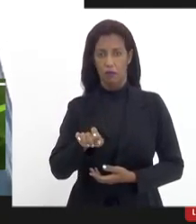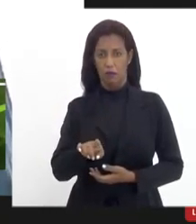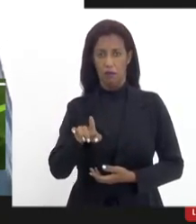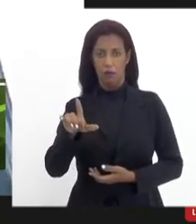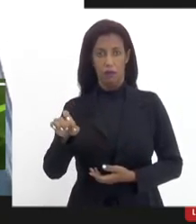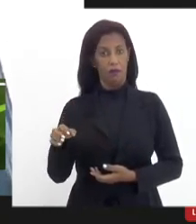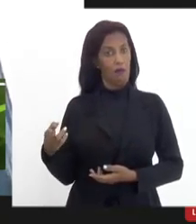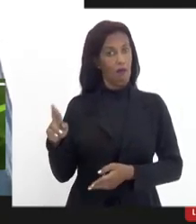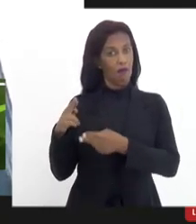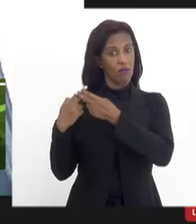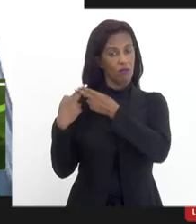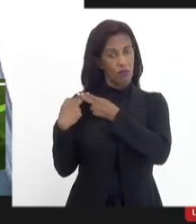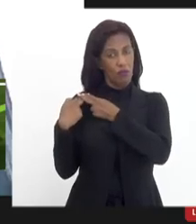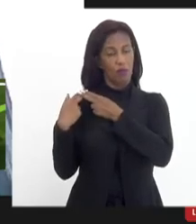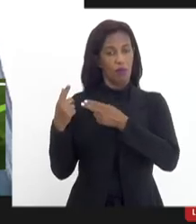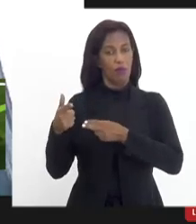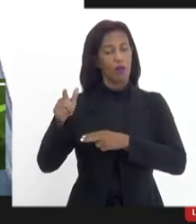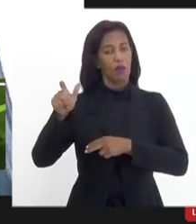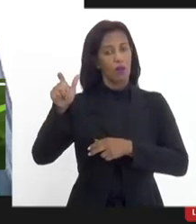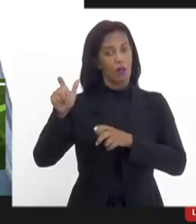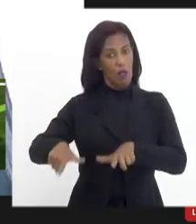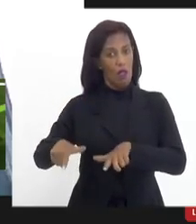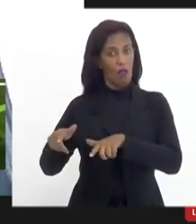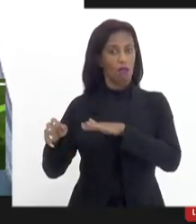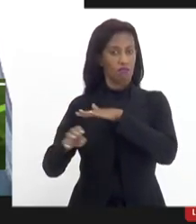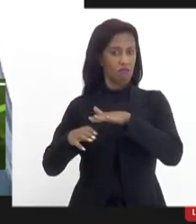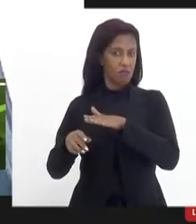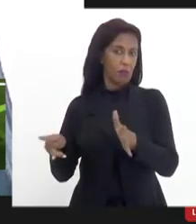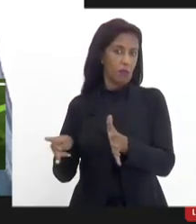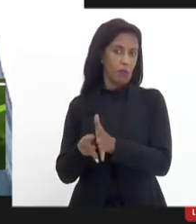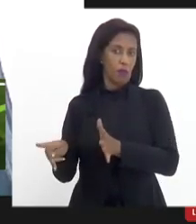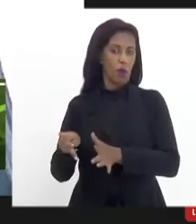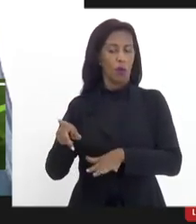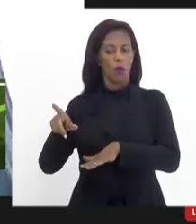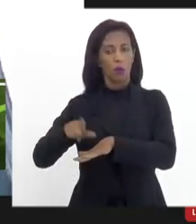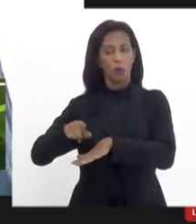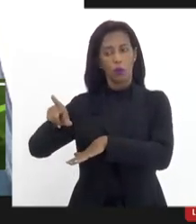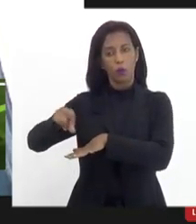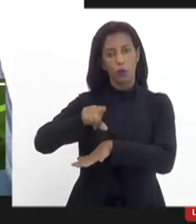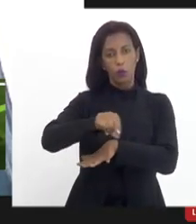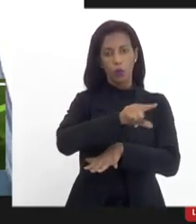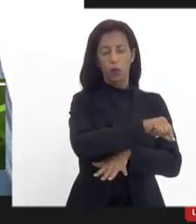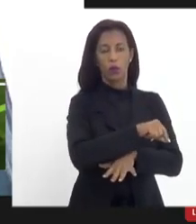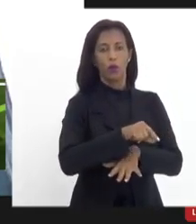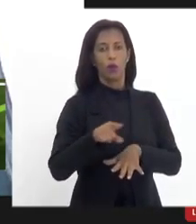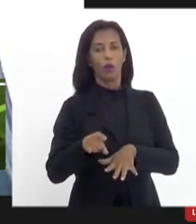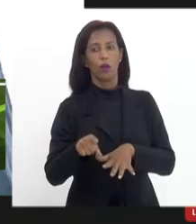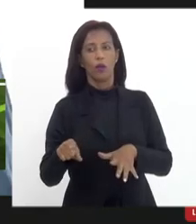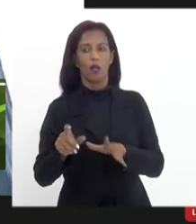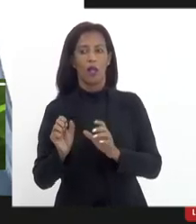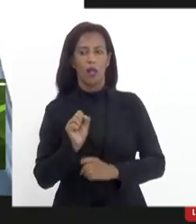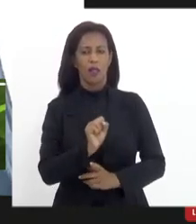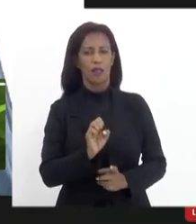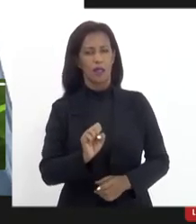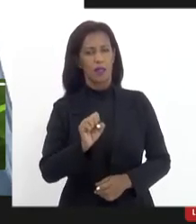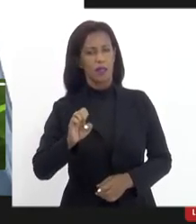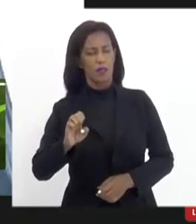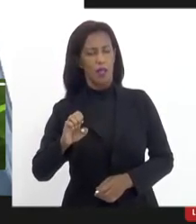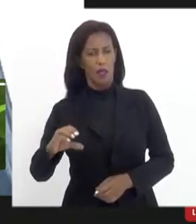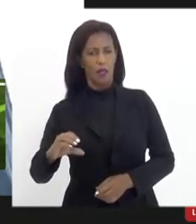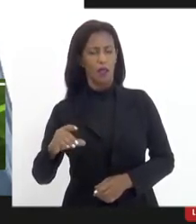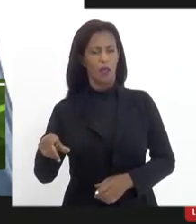será responsável, a CSEC será responsável por fazer a escolha desses, a CSEC junto ao INEPAC,